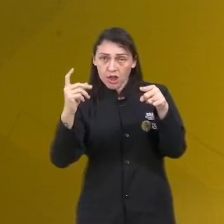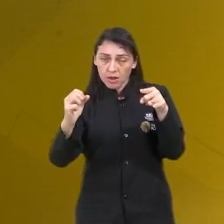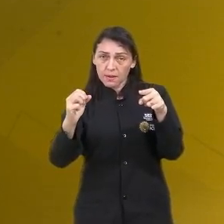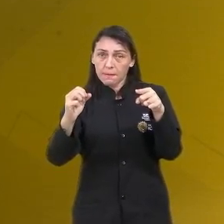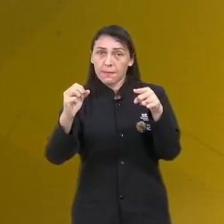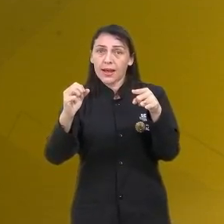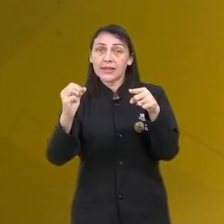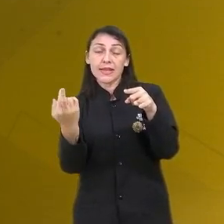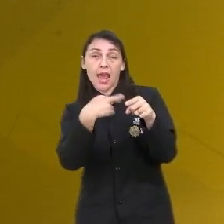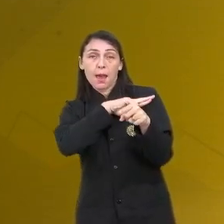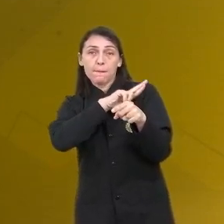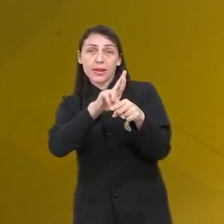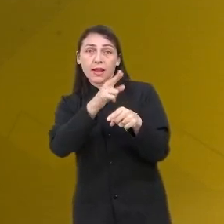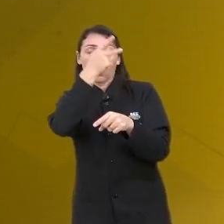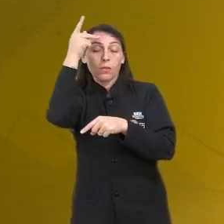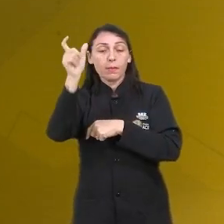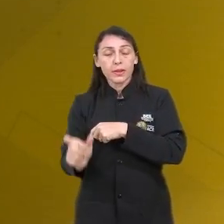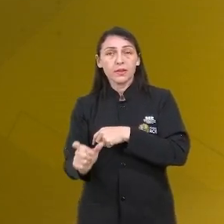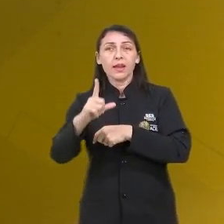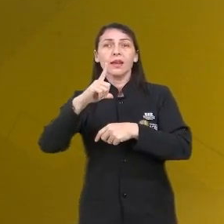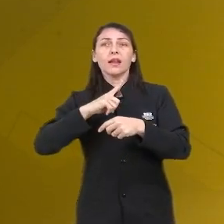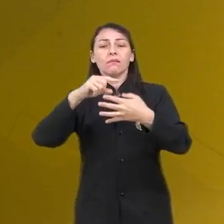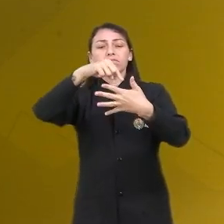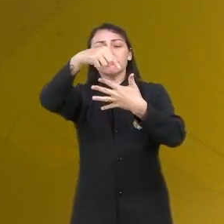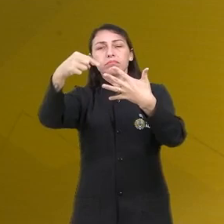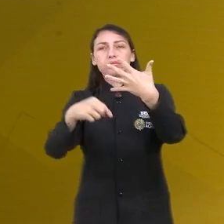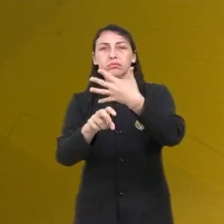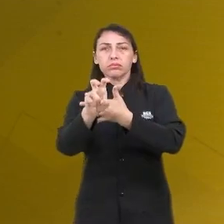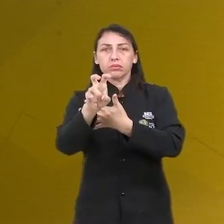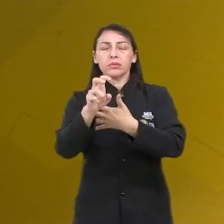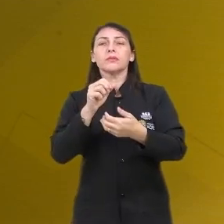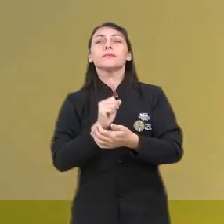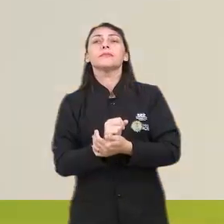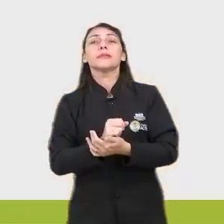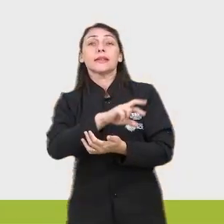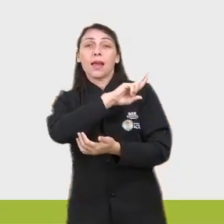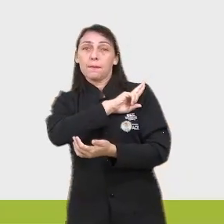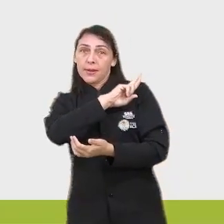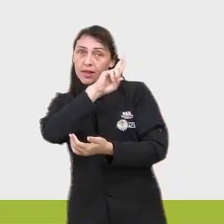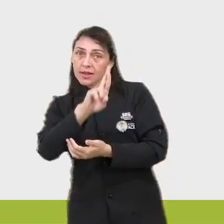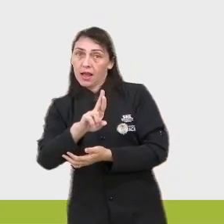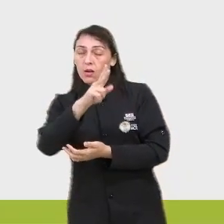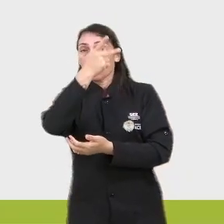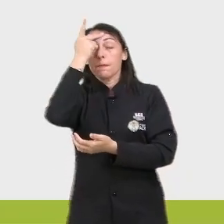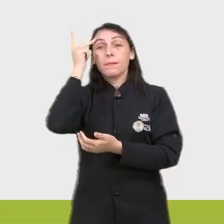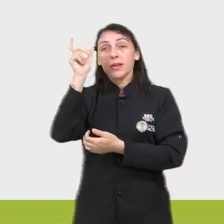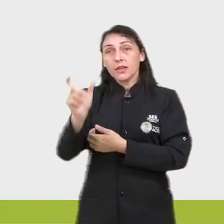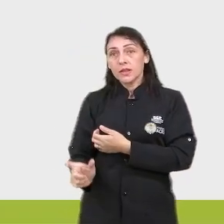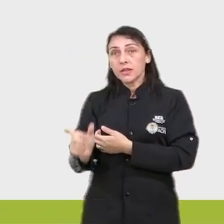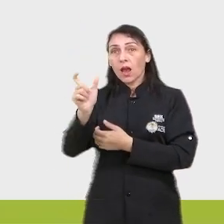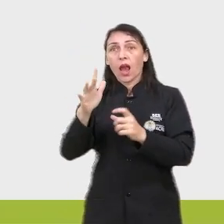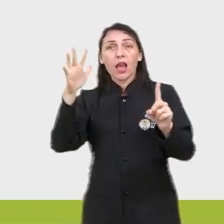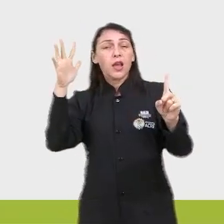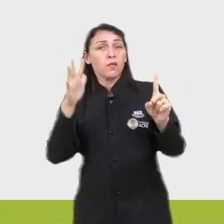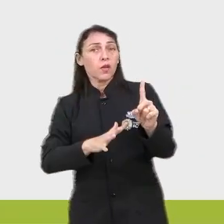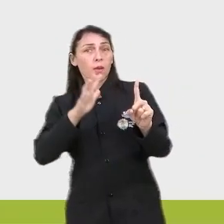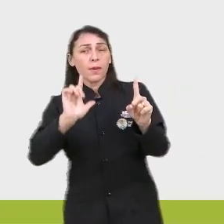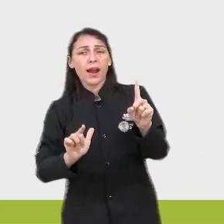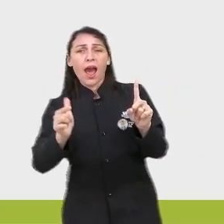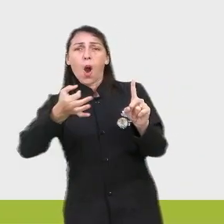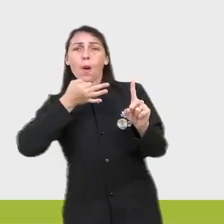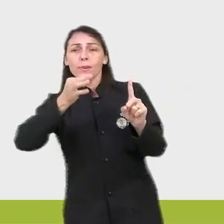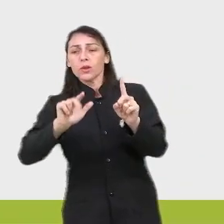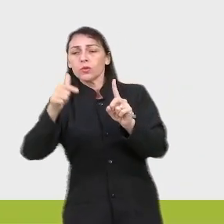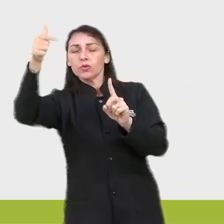pessoa. E aí nós temos as seguintes opções. Se representar como uma pessoa influenciável pela opinião